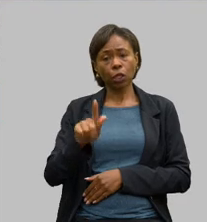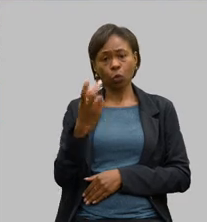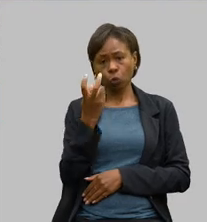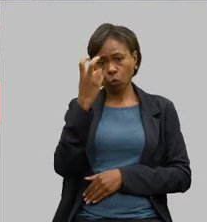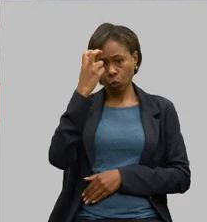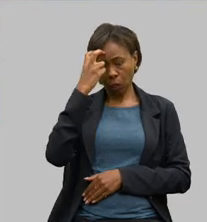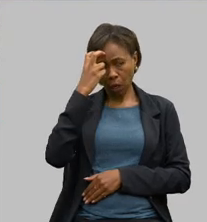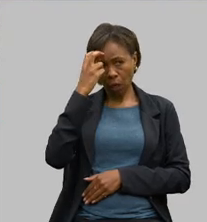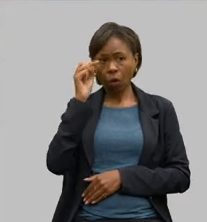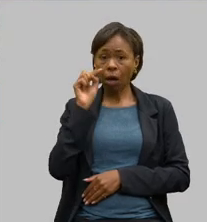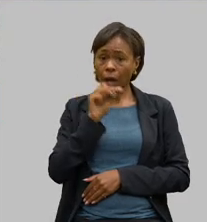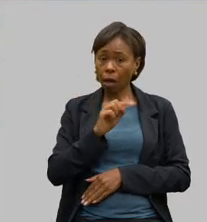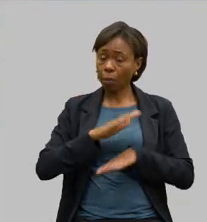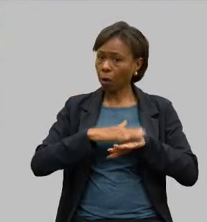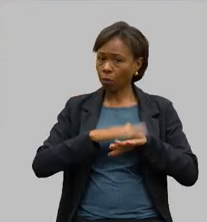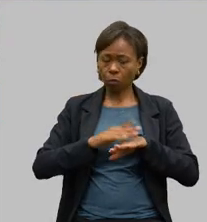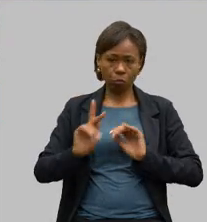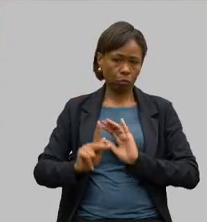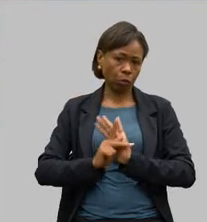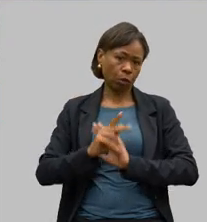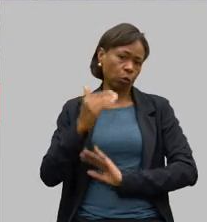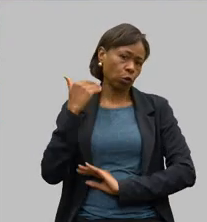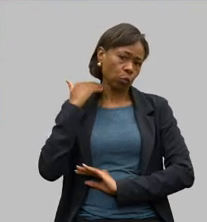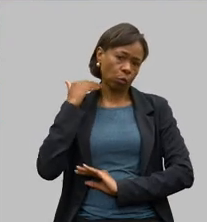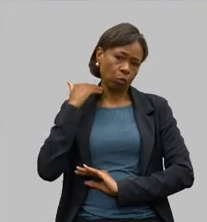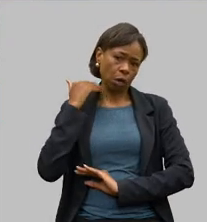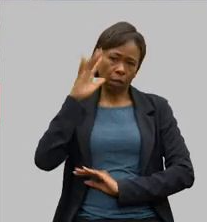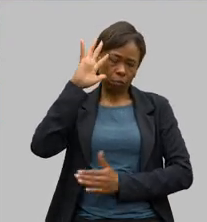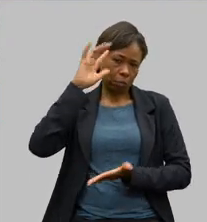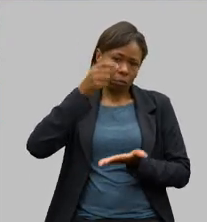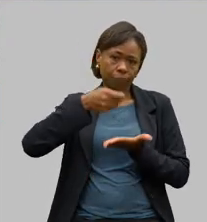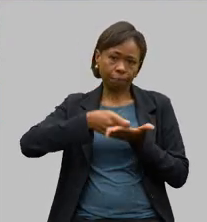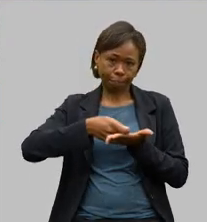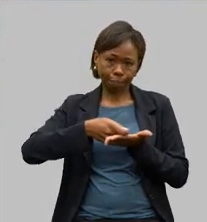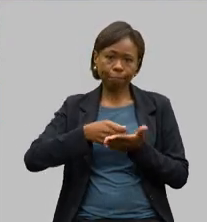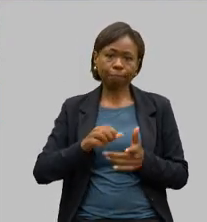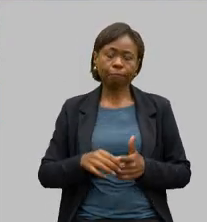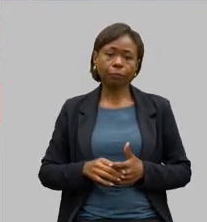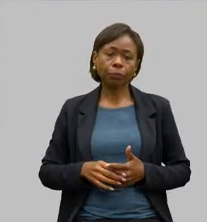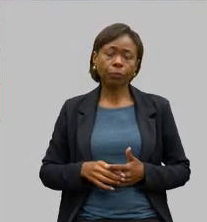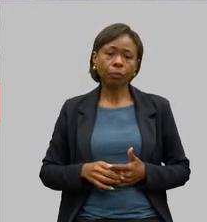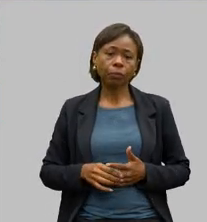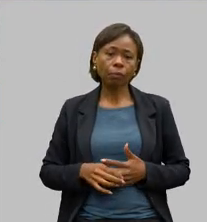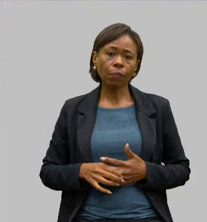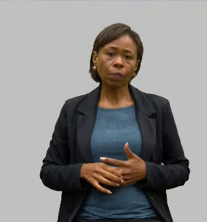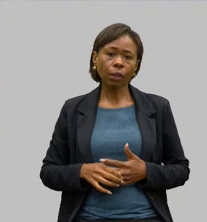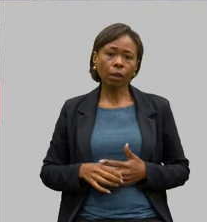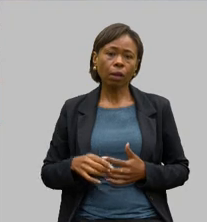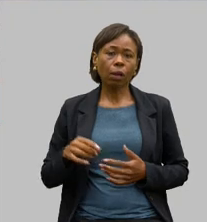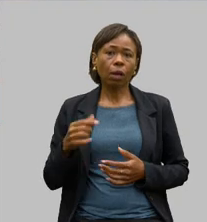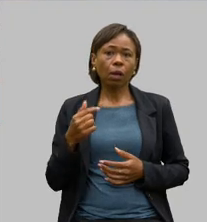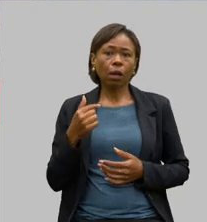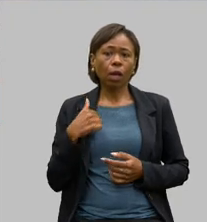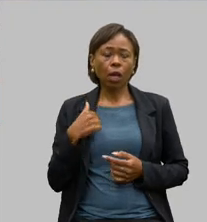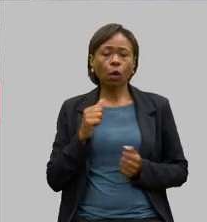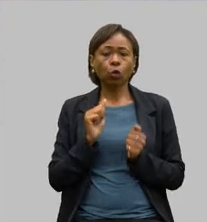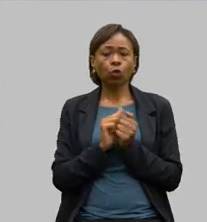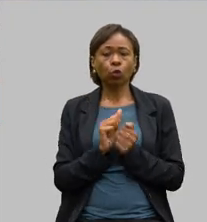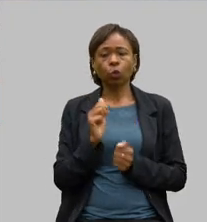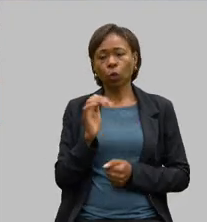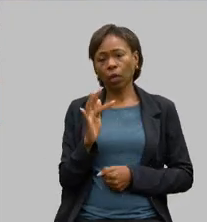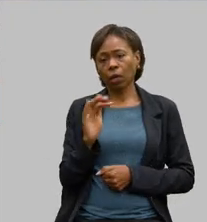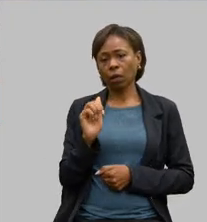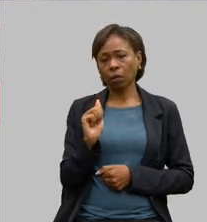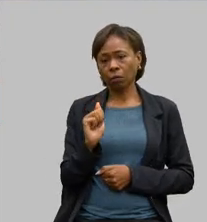decisão do banco eh nós eh eu realmente com a faop Nós pensamos